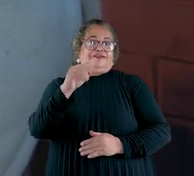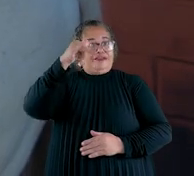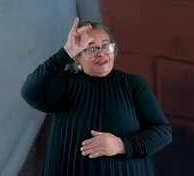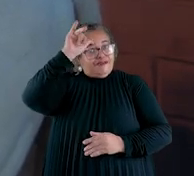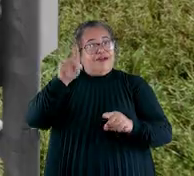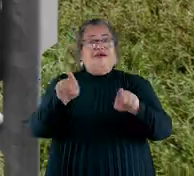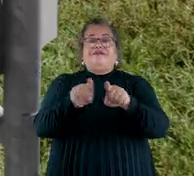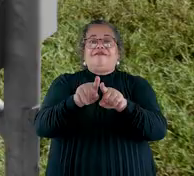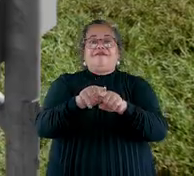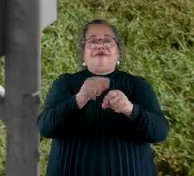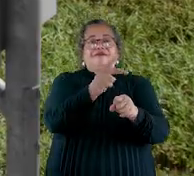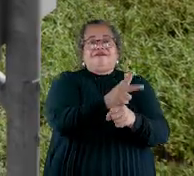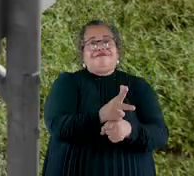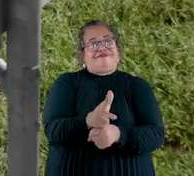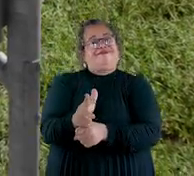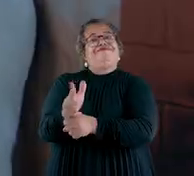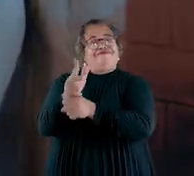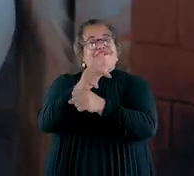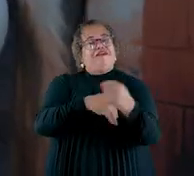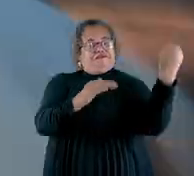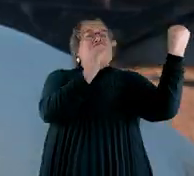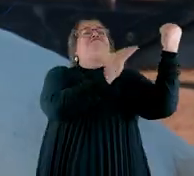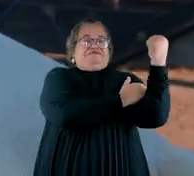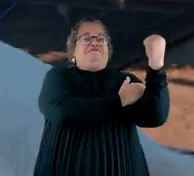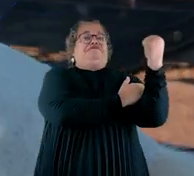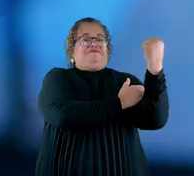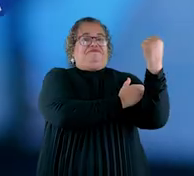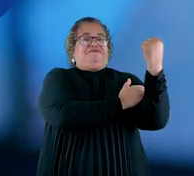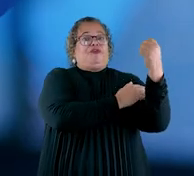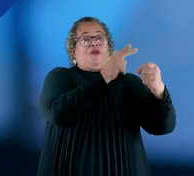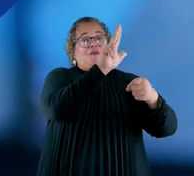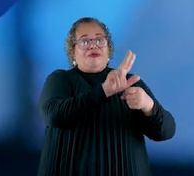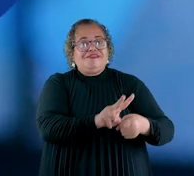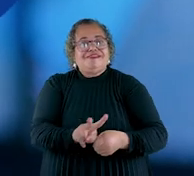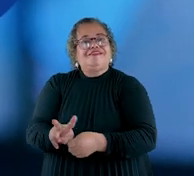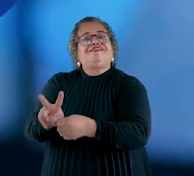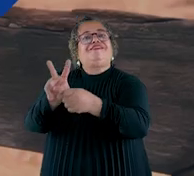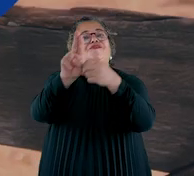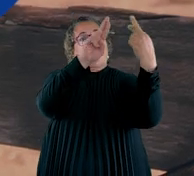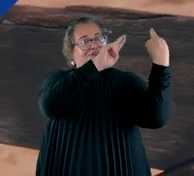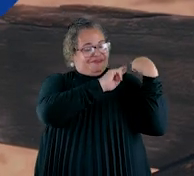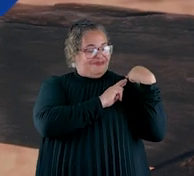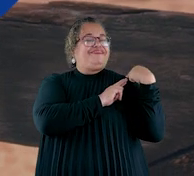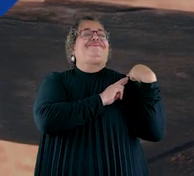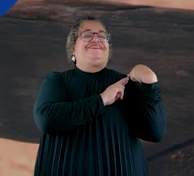na zona rural também tem vídeo monitoramento aqui o sistema é bruto uma cidade que cuida é uma cidade que faz